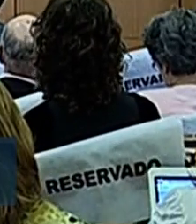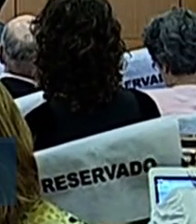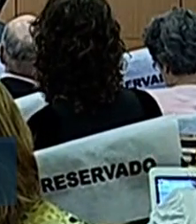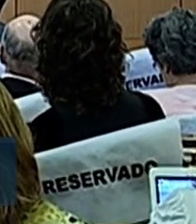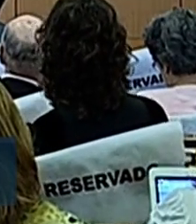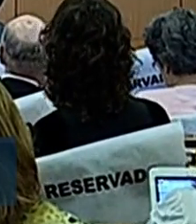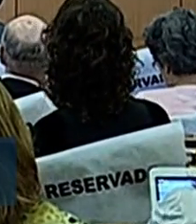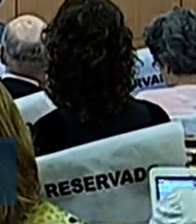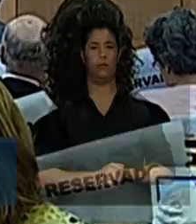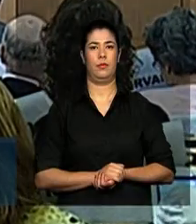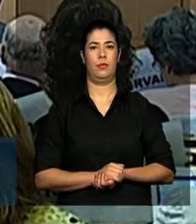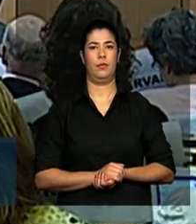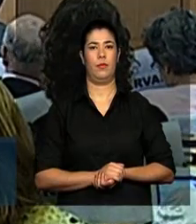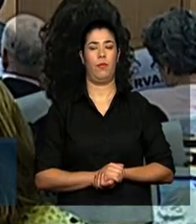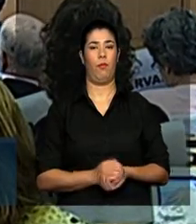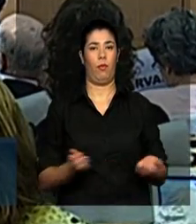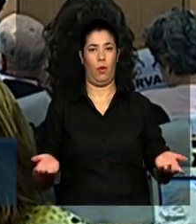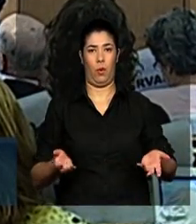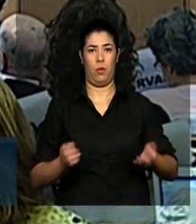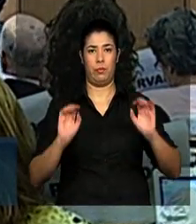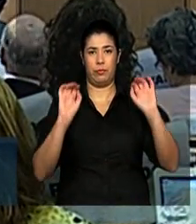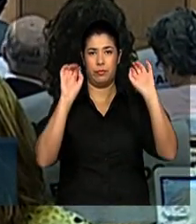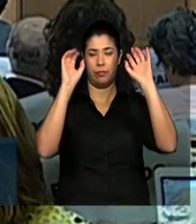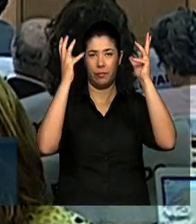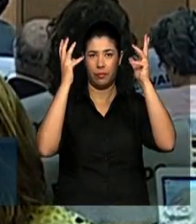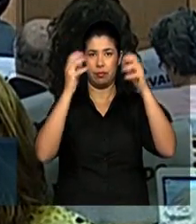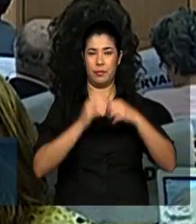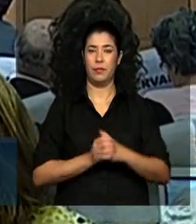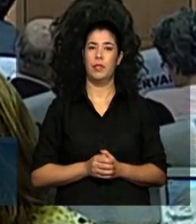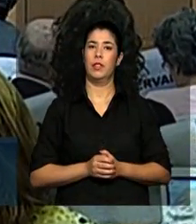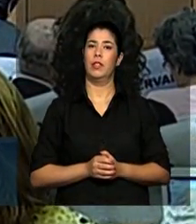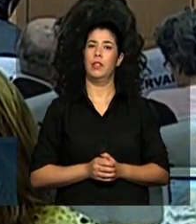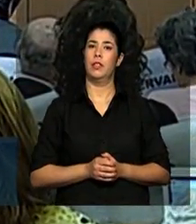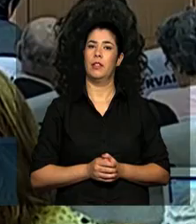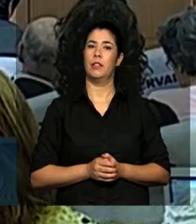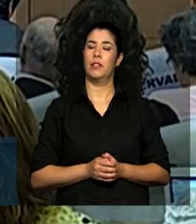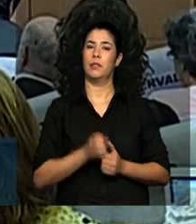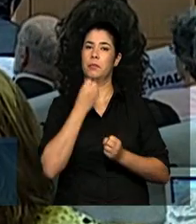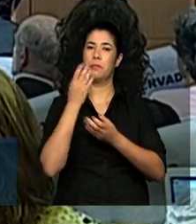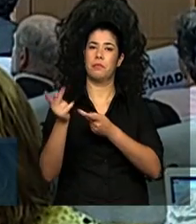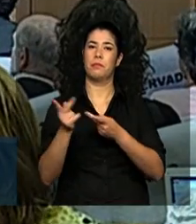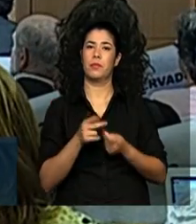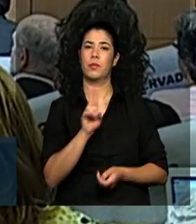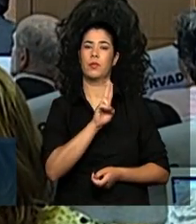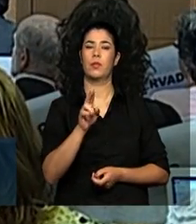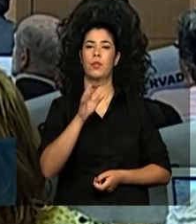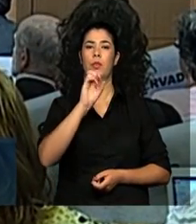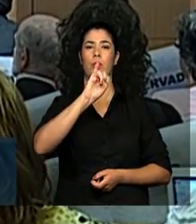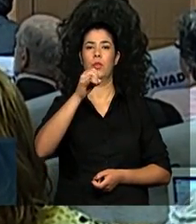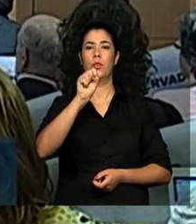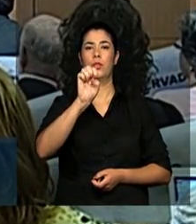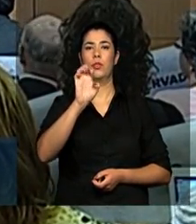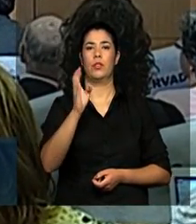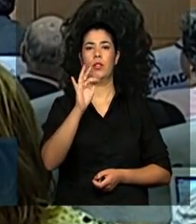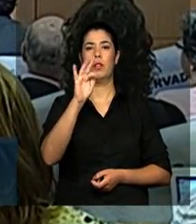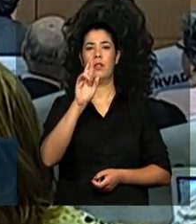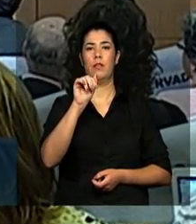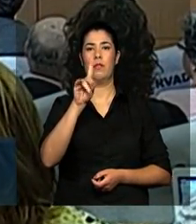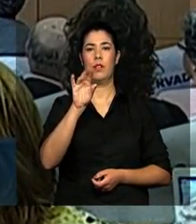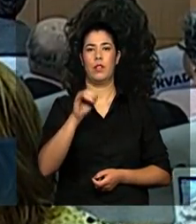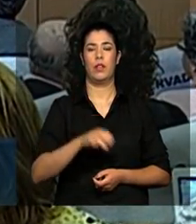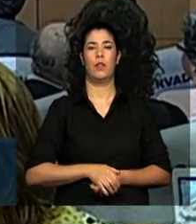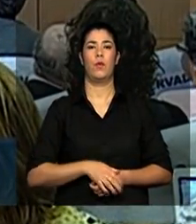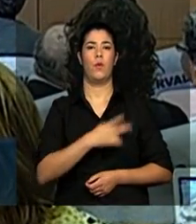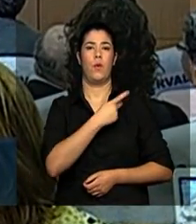Registramos nessa solenidade as presenças do senhor José Fernando Montes, presidente do Conselho Nacional de